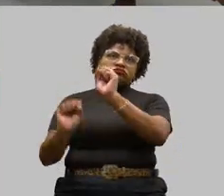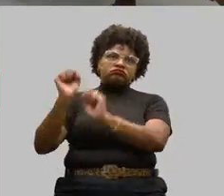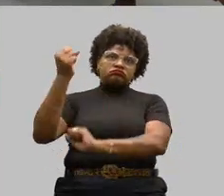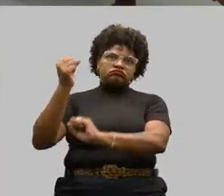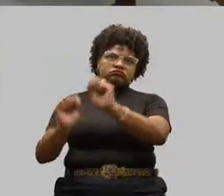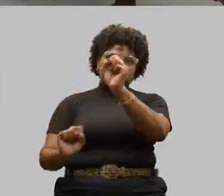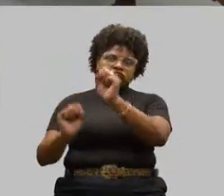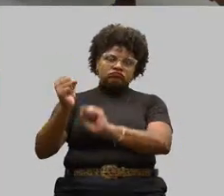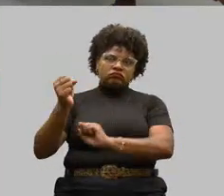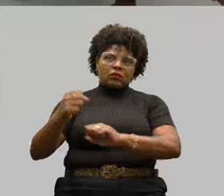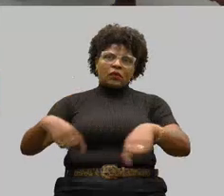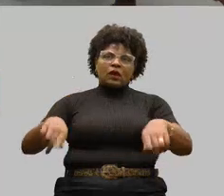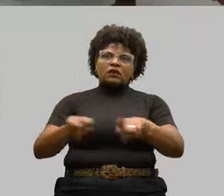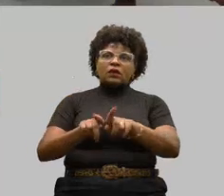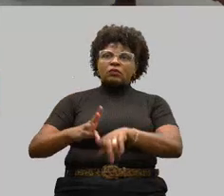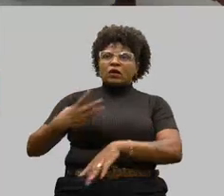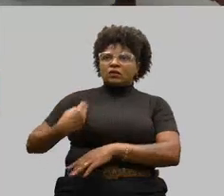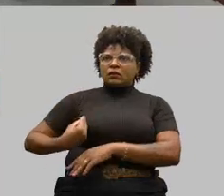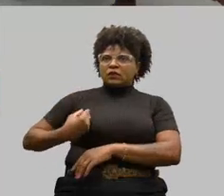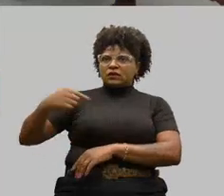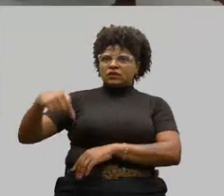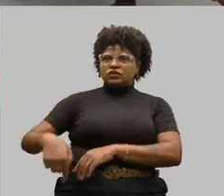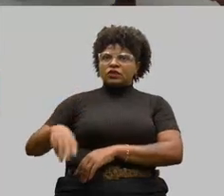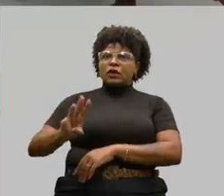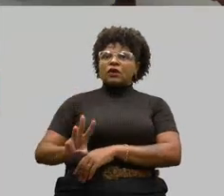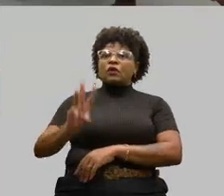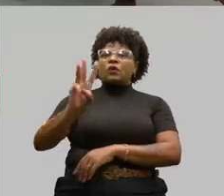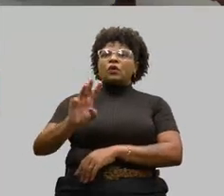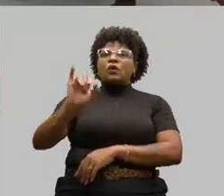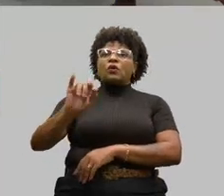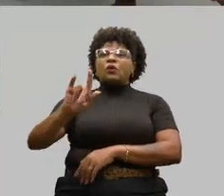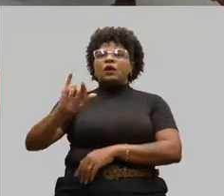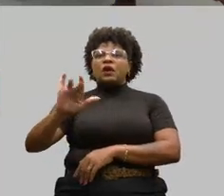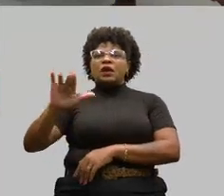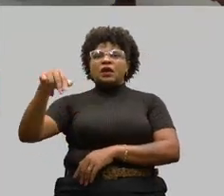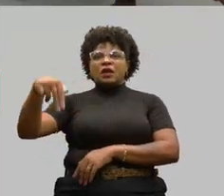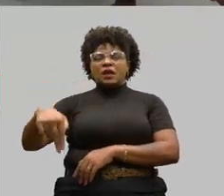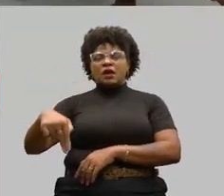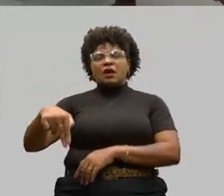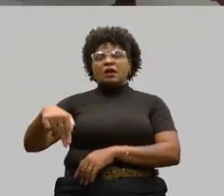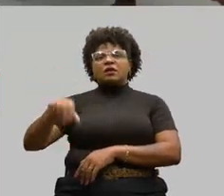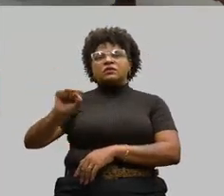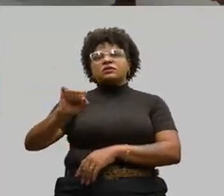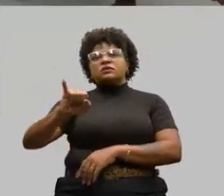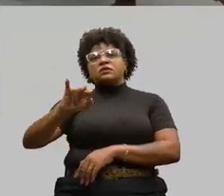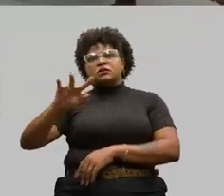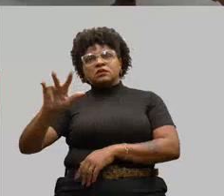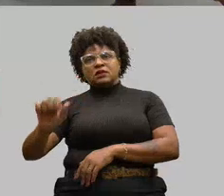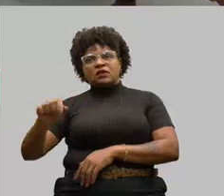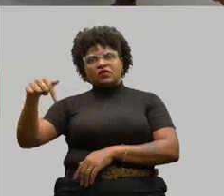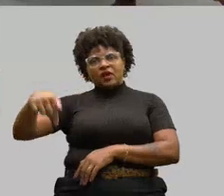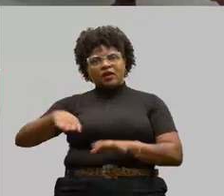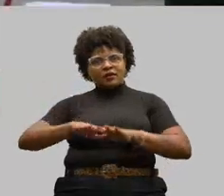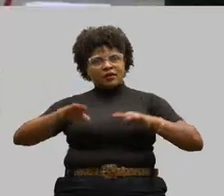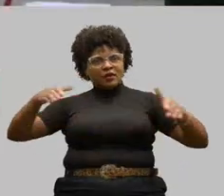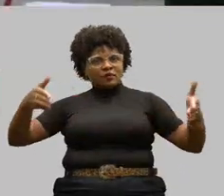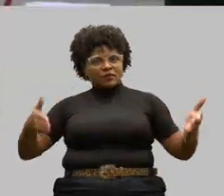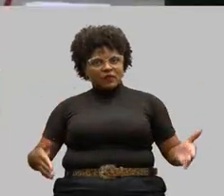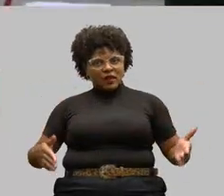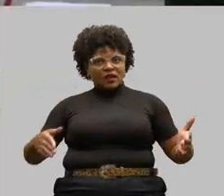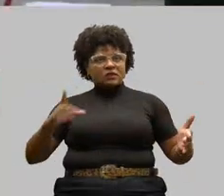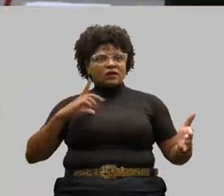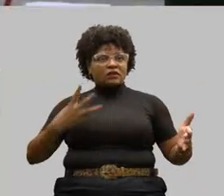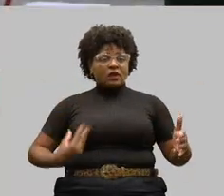registrar a presença de William das Graças Silva está conosco aqui na mesa está